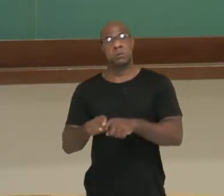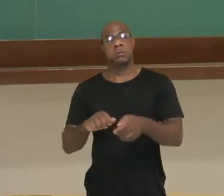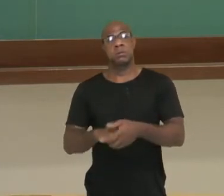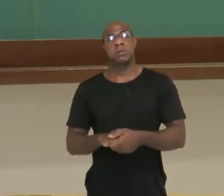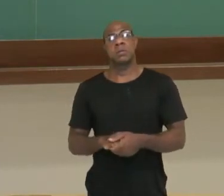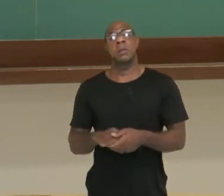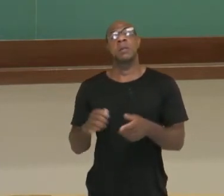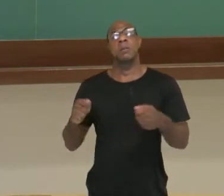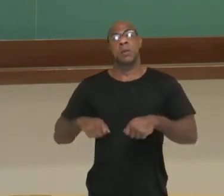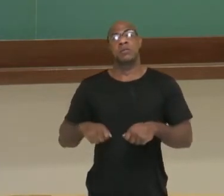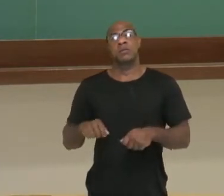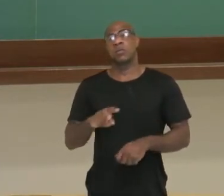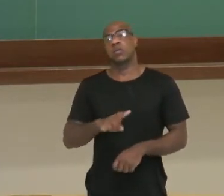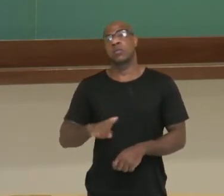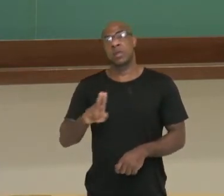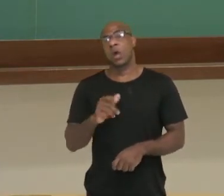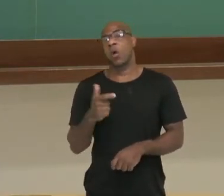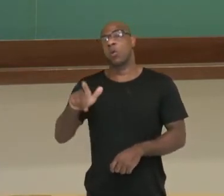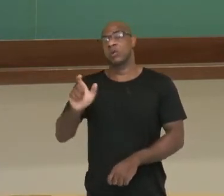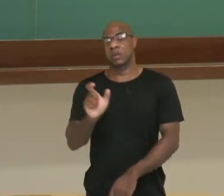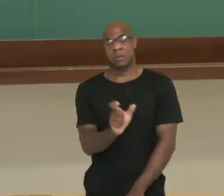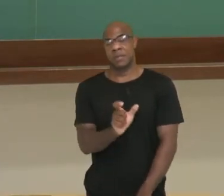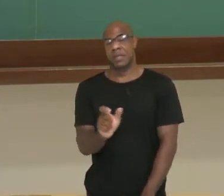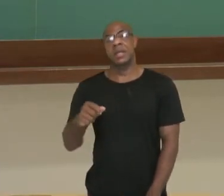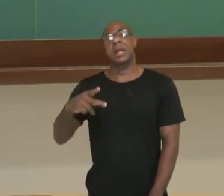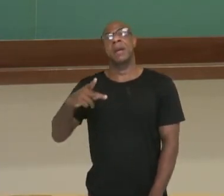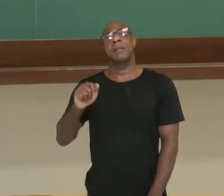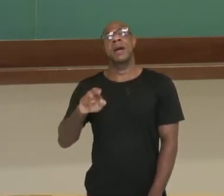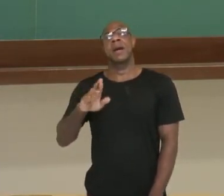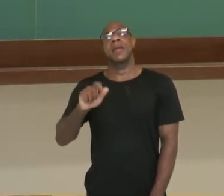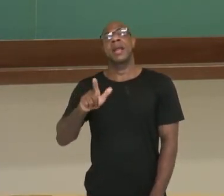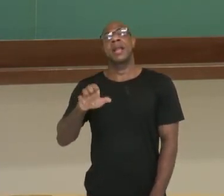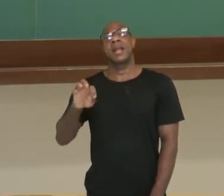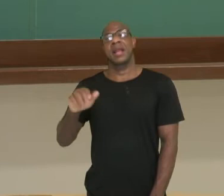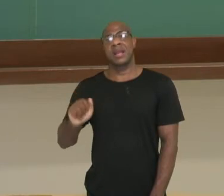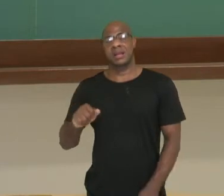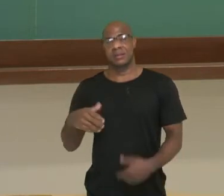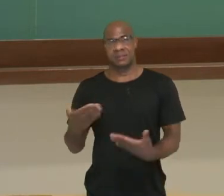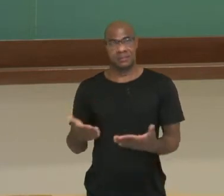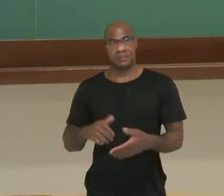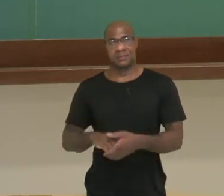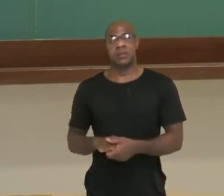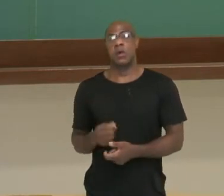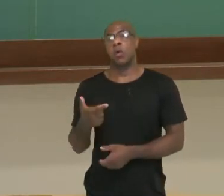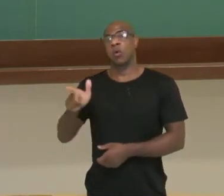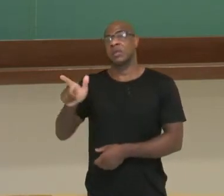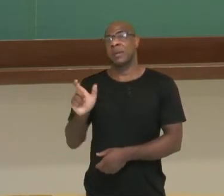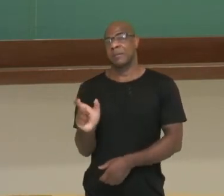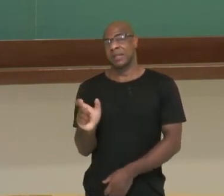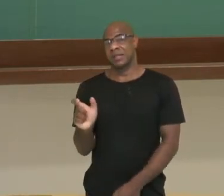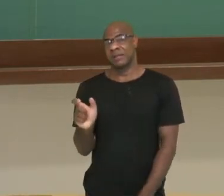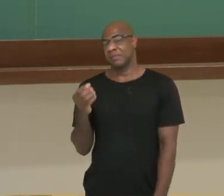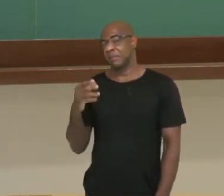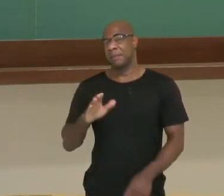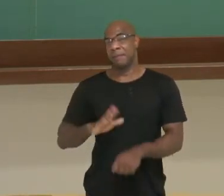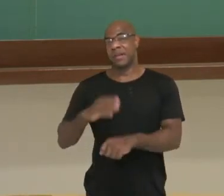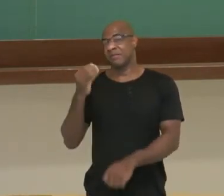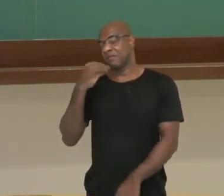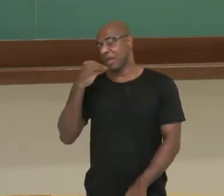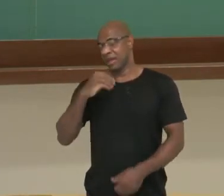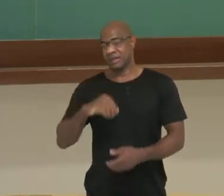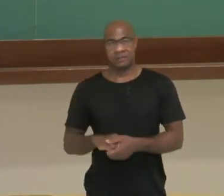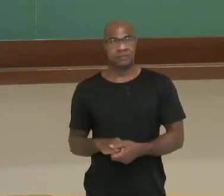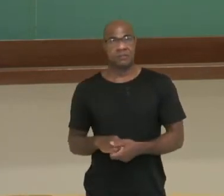utilizando pilhas em paralelo. Depende do caso. Eu vou dar já a dica para você. Normalmente você